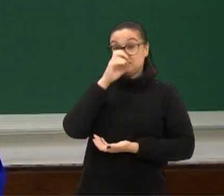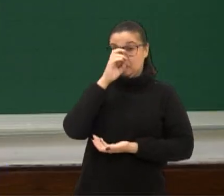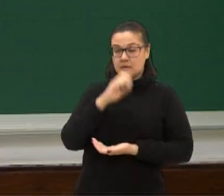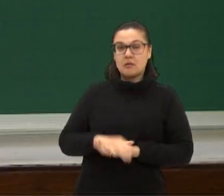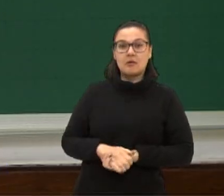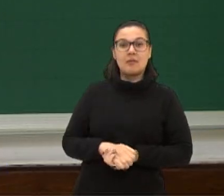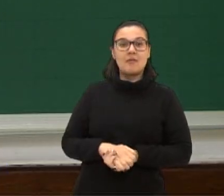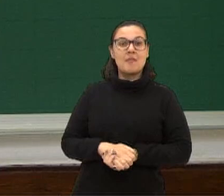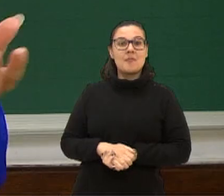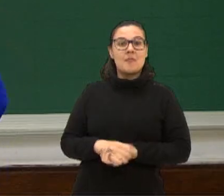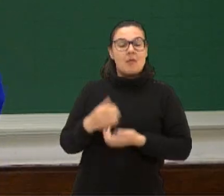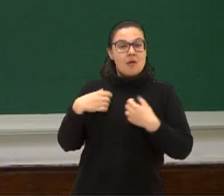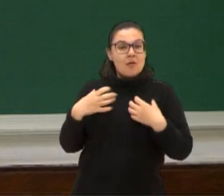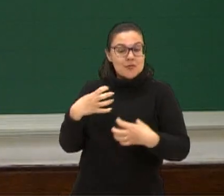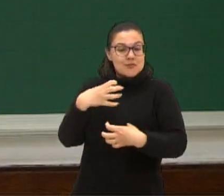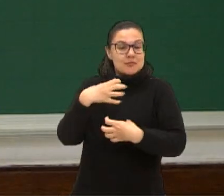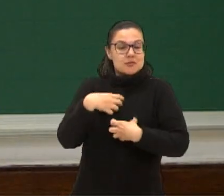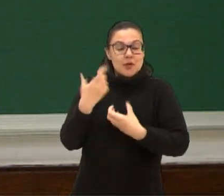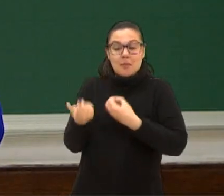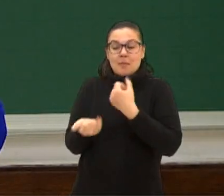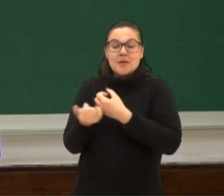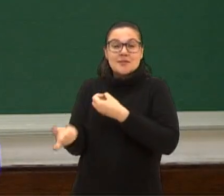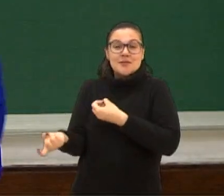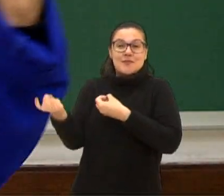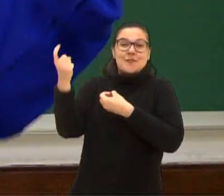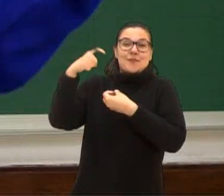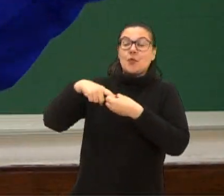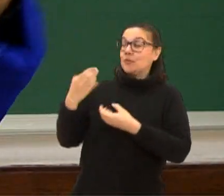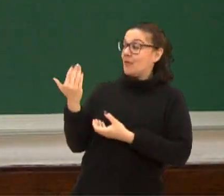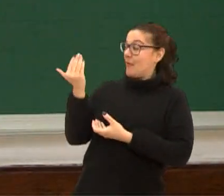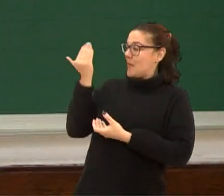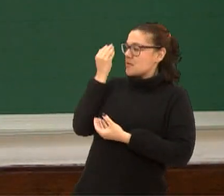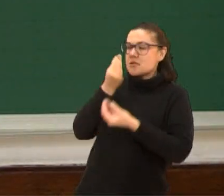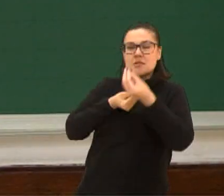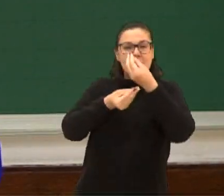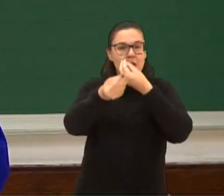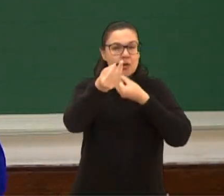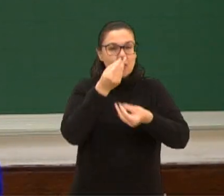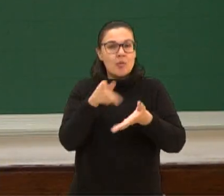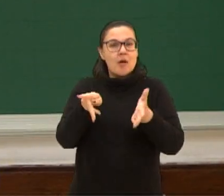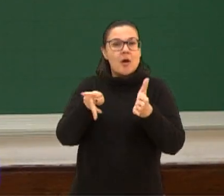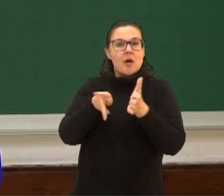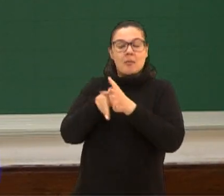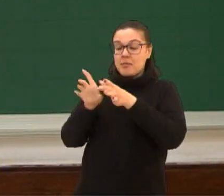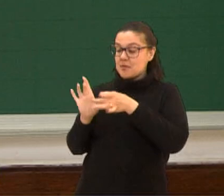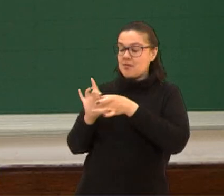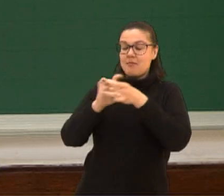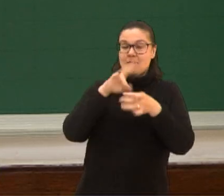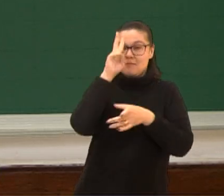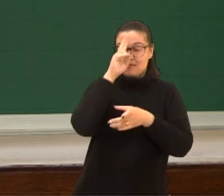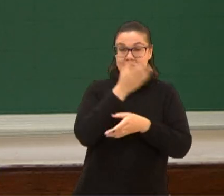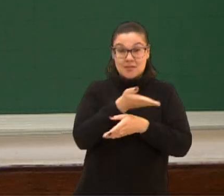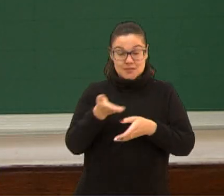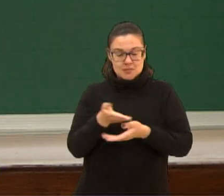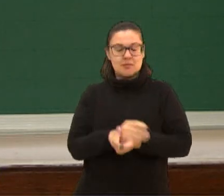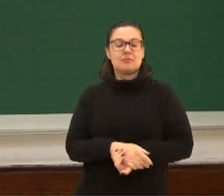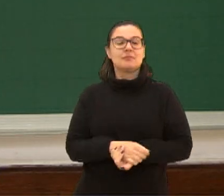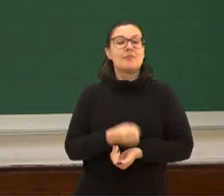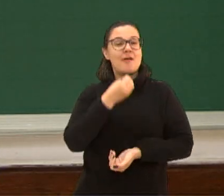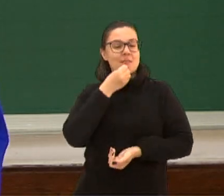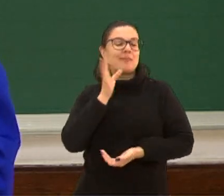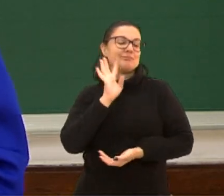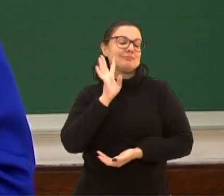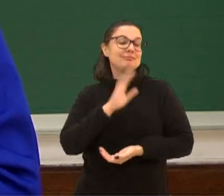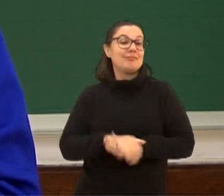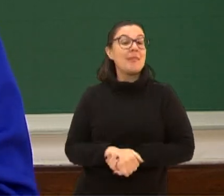seria até uma maneira de a gente voltar no tempo, imaginar como que era, né, esse contexto histórico. Então ia ser bem divertido,